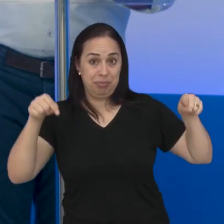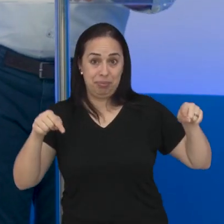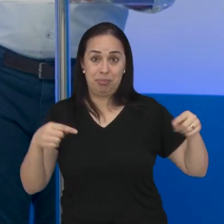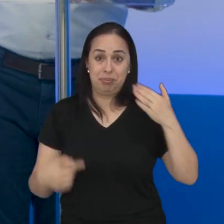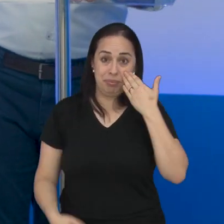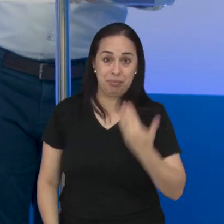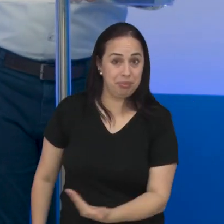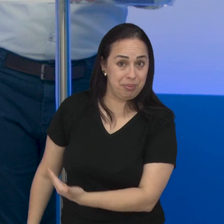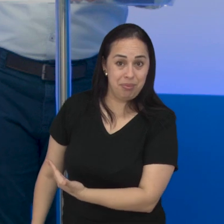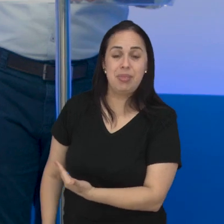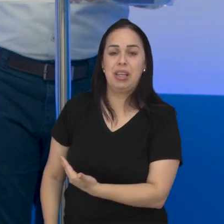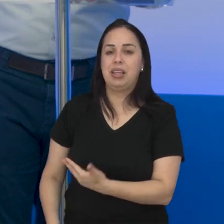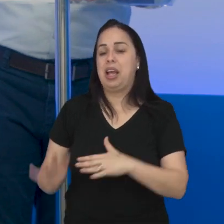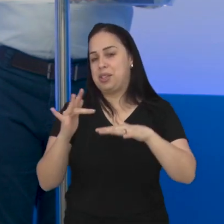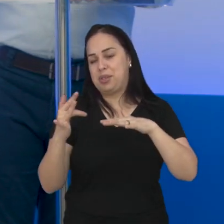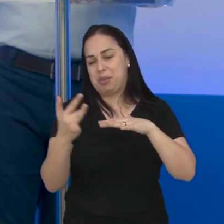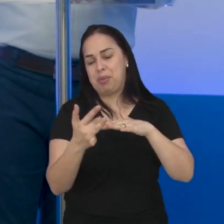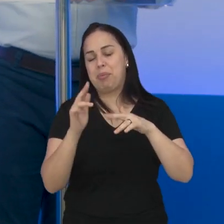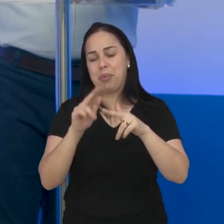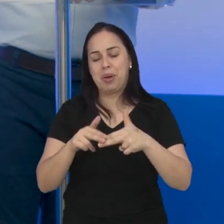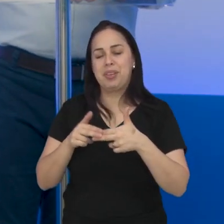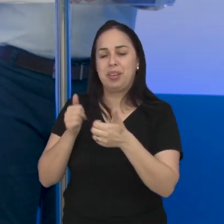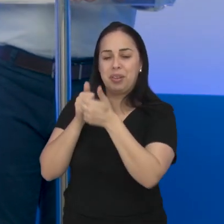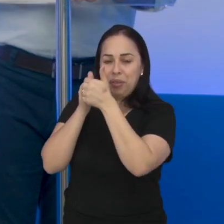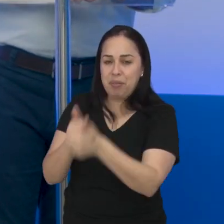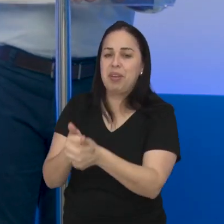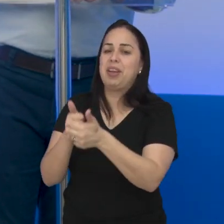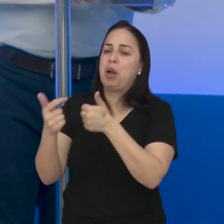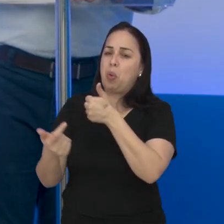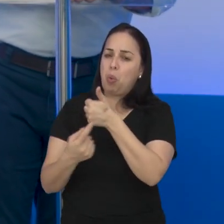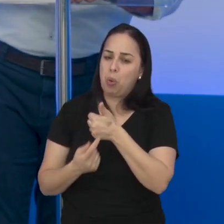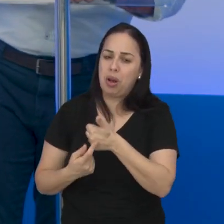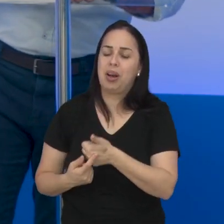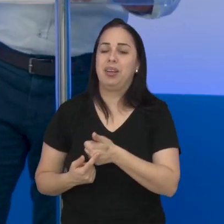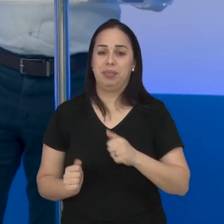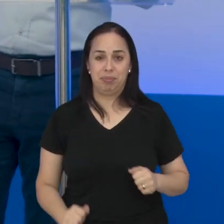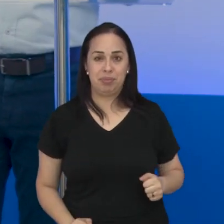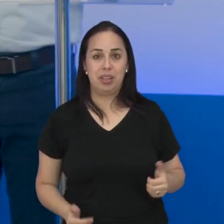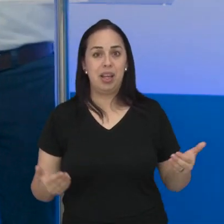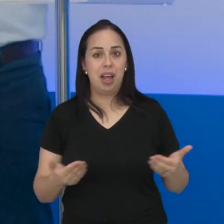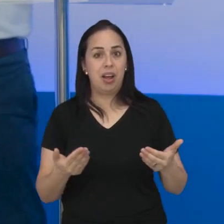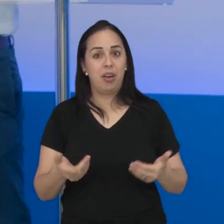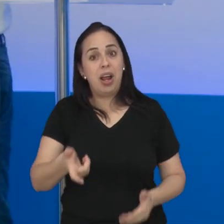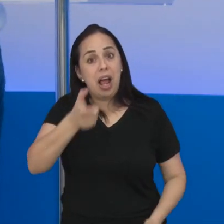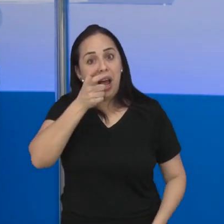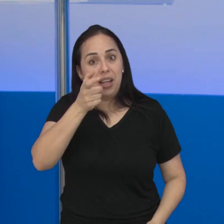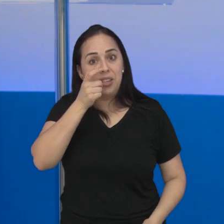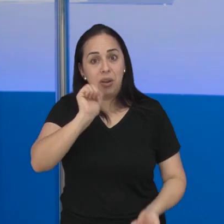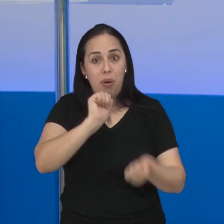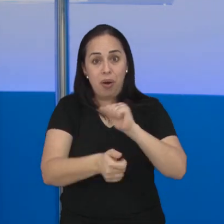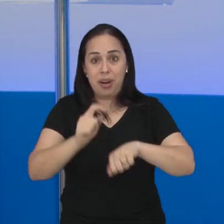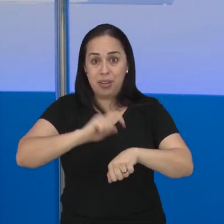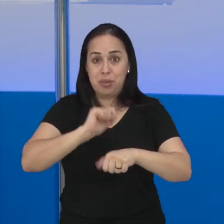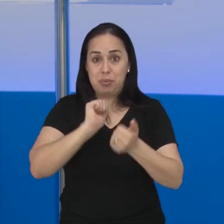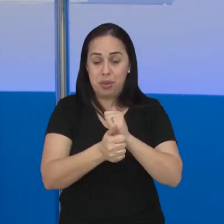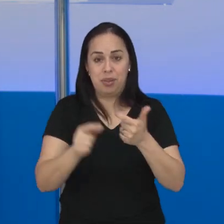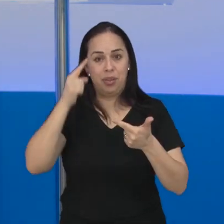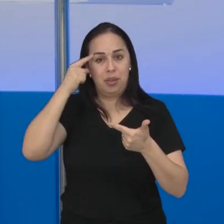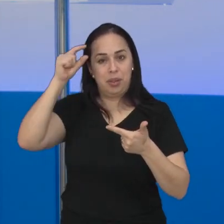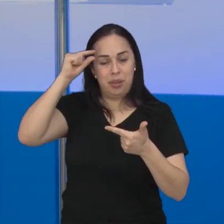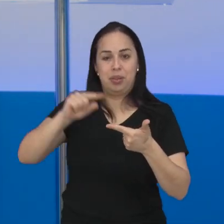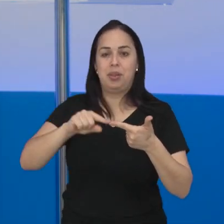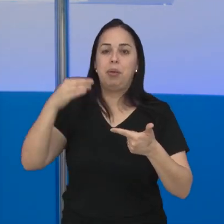é suficiente para que aconteça, mas são critérios diferentes. Veja, a imunologia é muito importante, os critérios imunológicos são importantes para